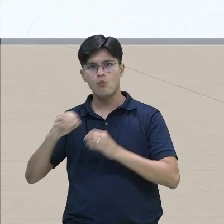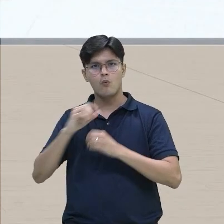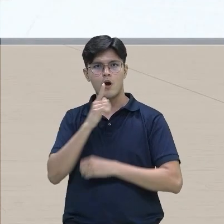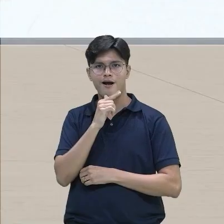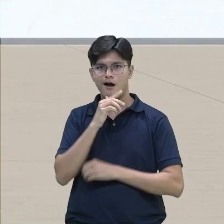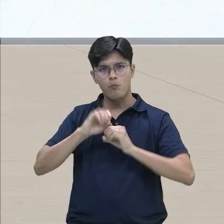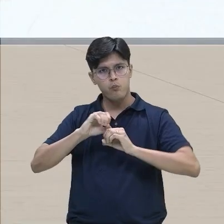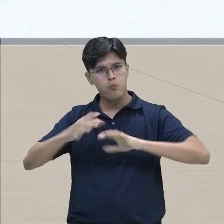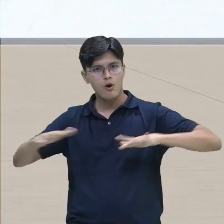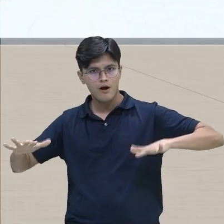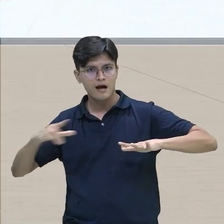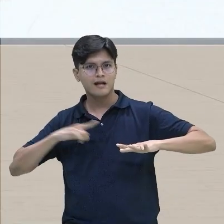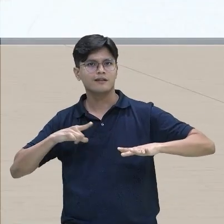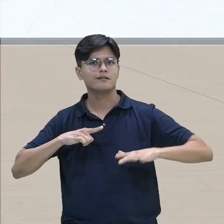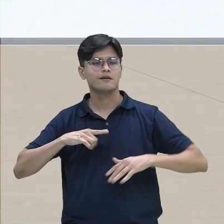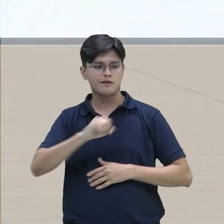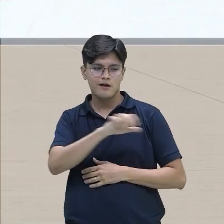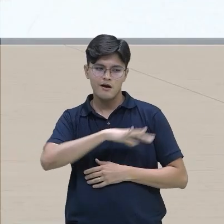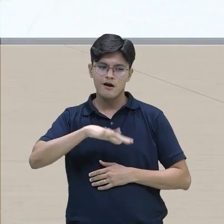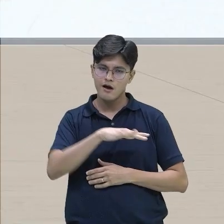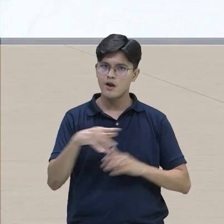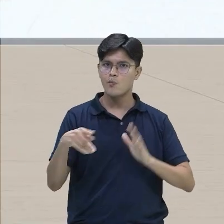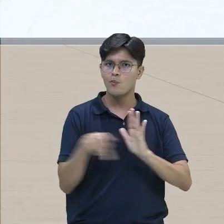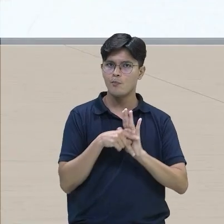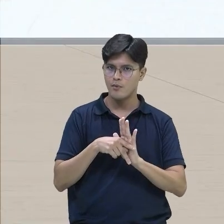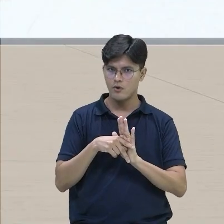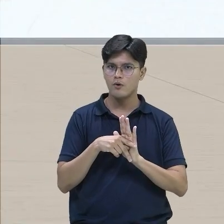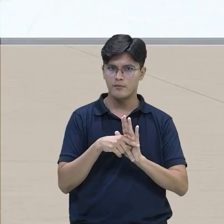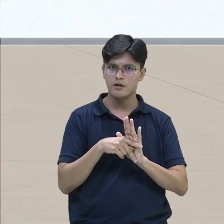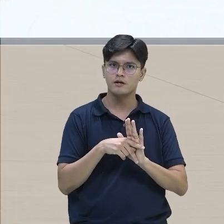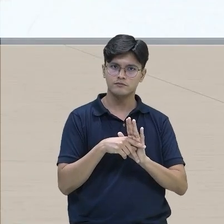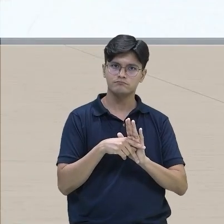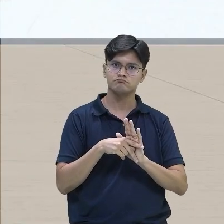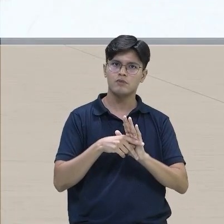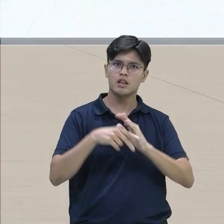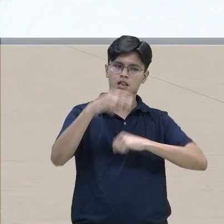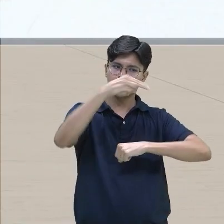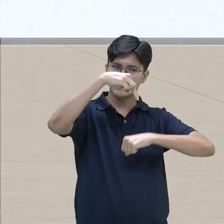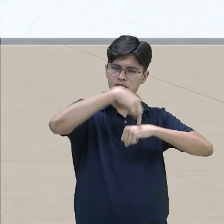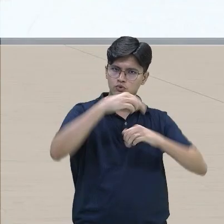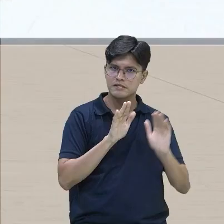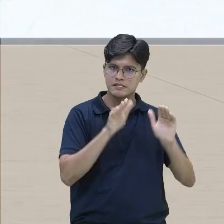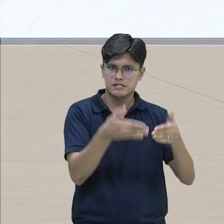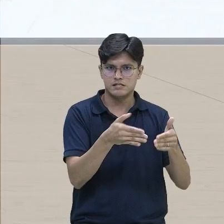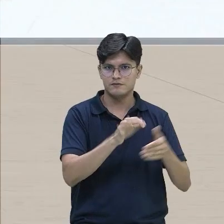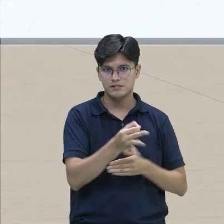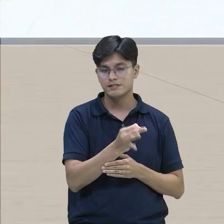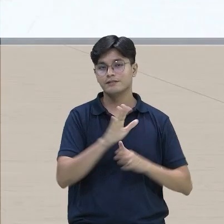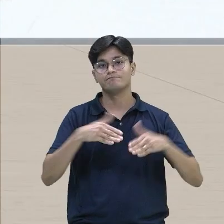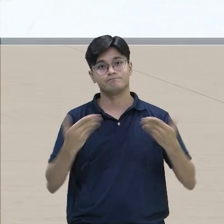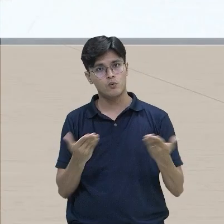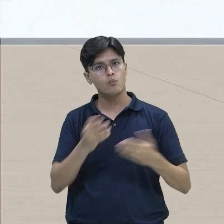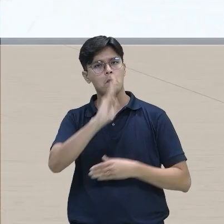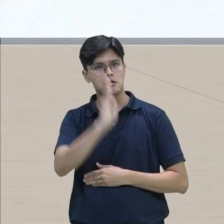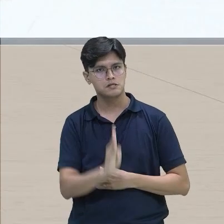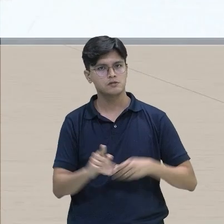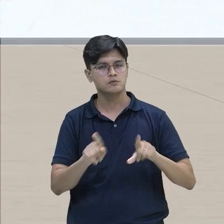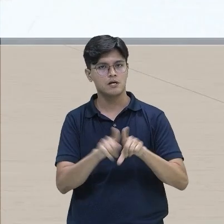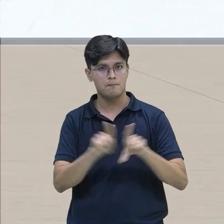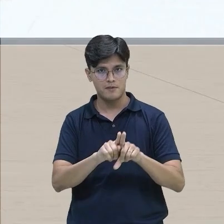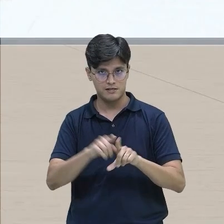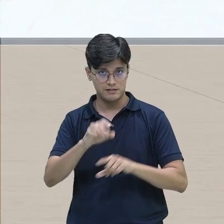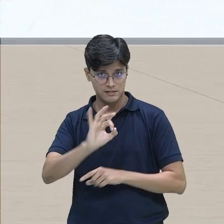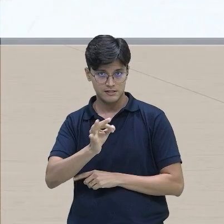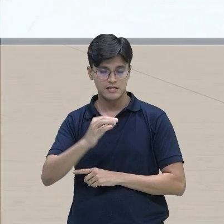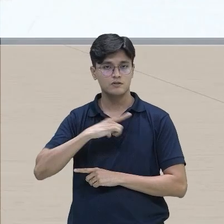que pertence àquele país, tem a jurisdição àquele país. Então, o Brasil não vai ser diferente. Então, a gente observa, né,